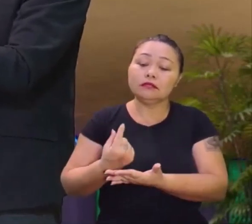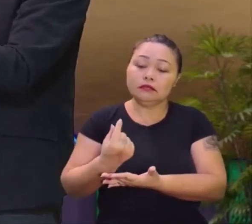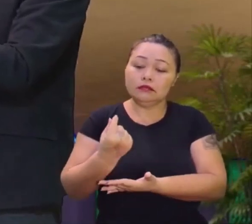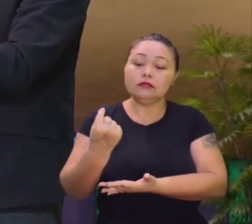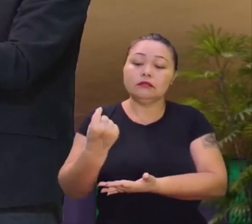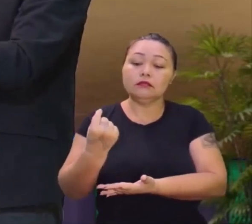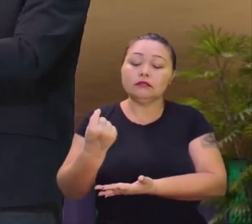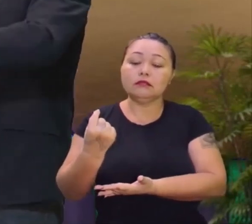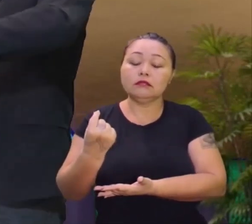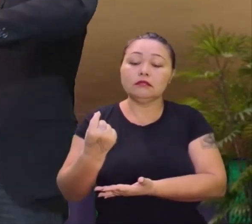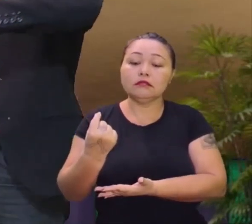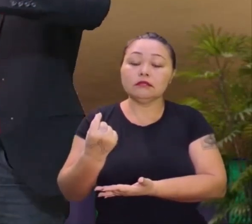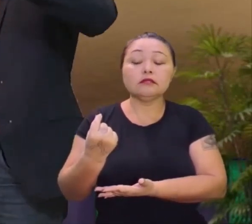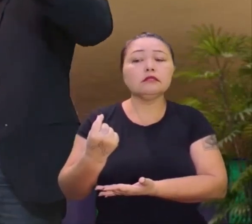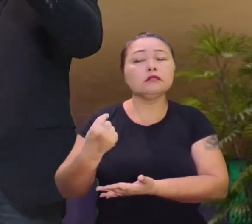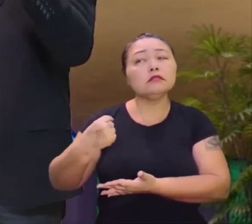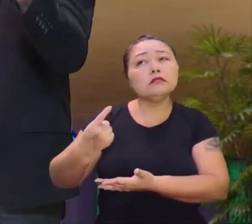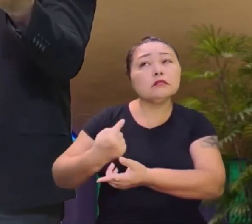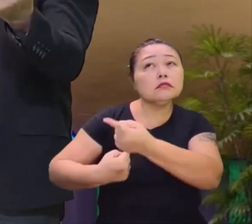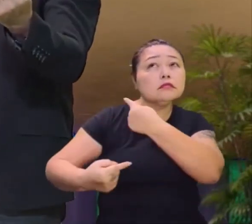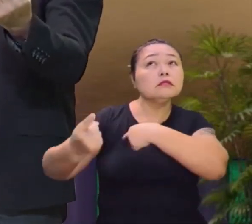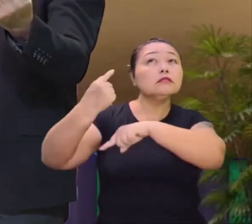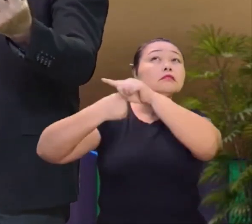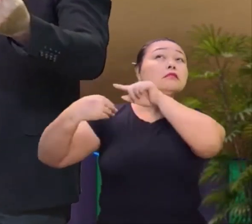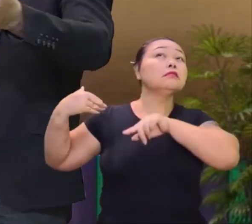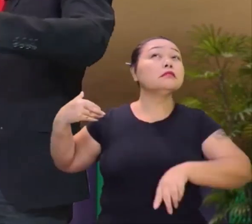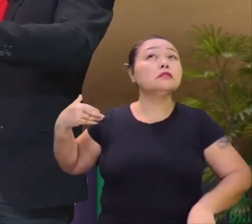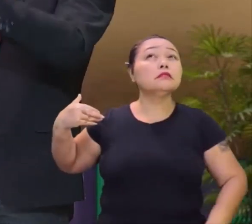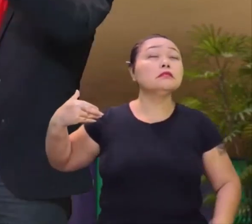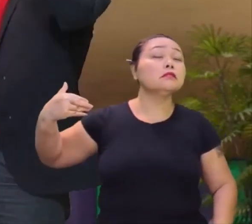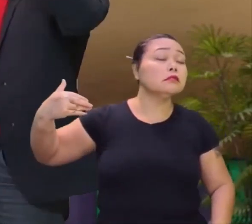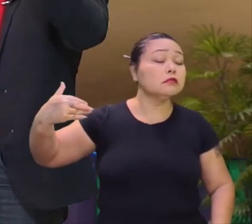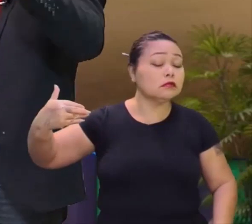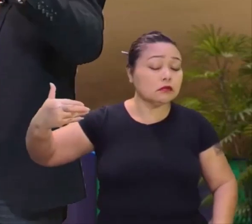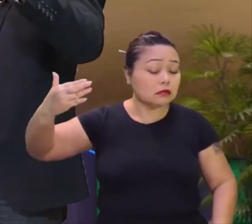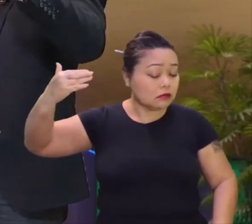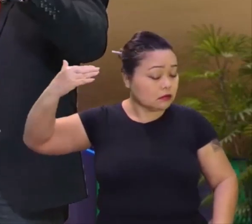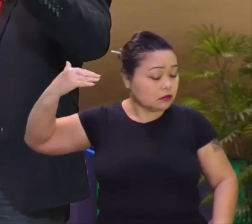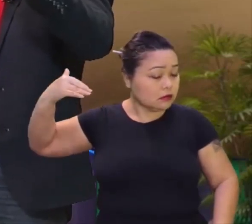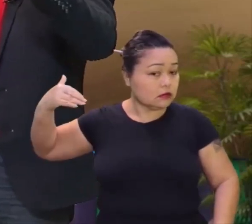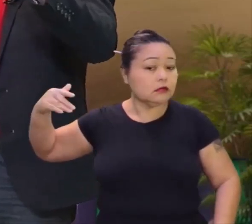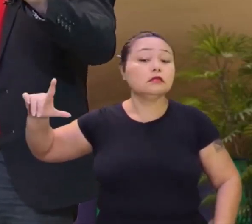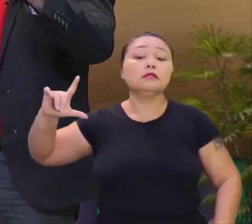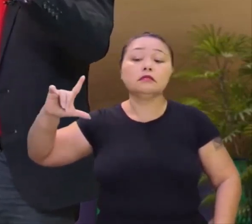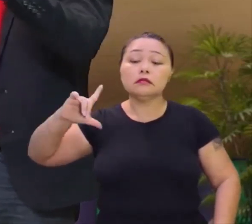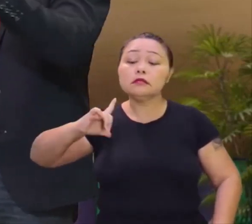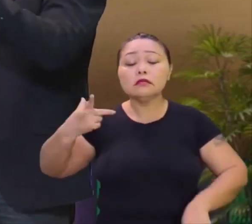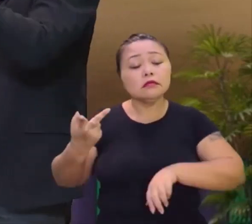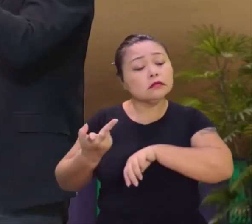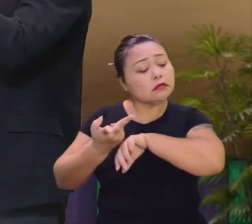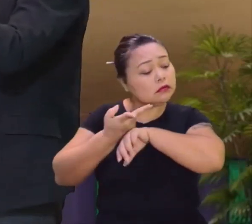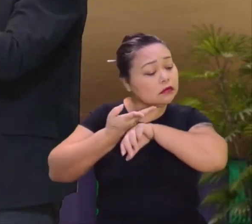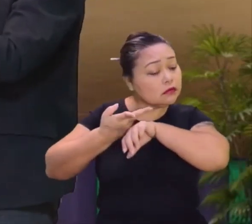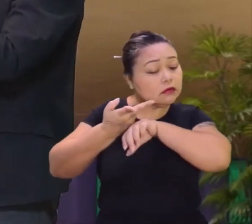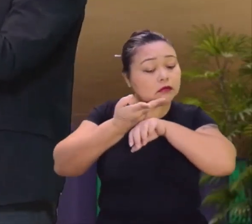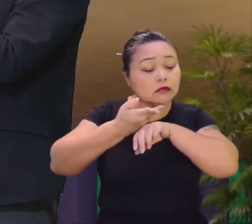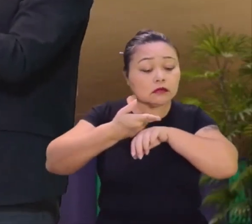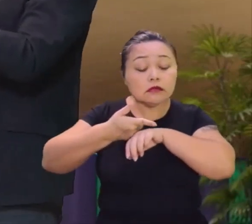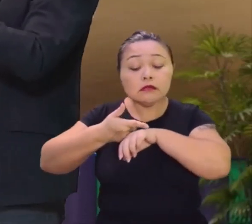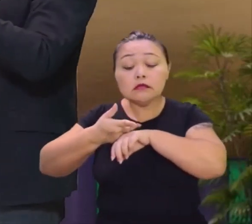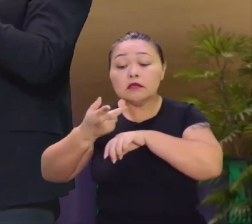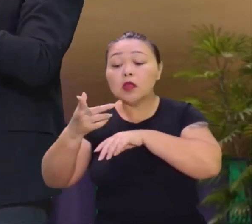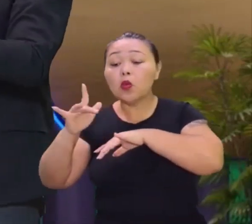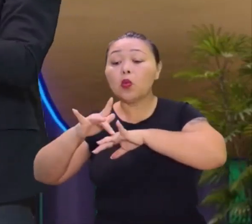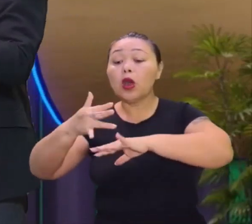econômica. Então, desde o início, do primórdio dos tempos, a busca sempre foi